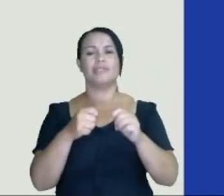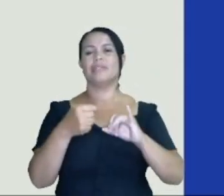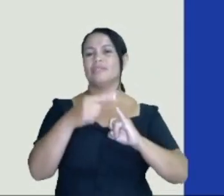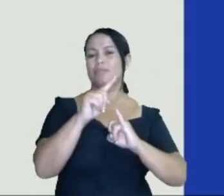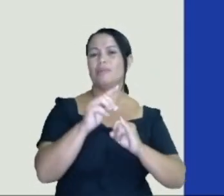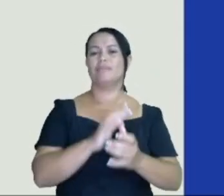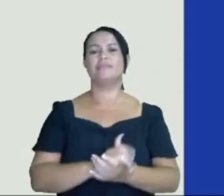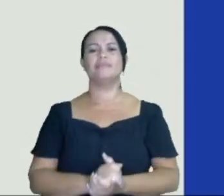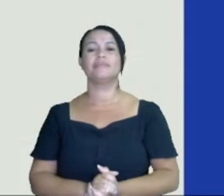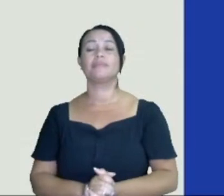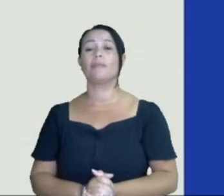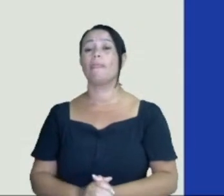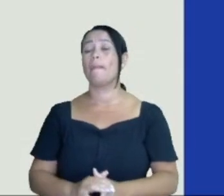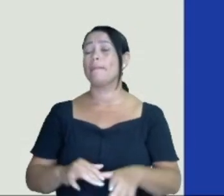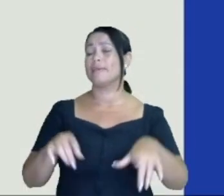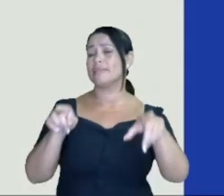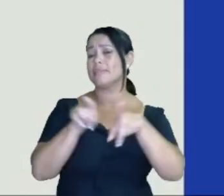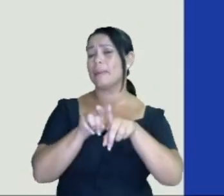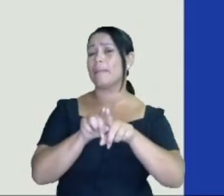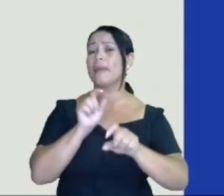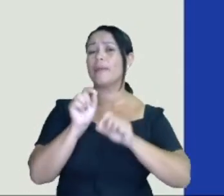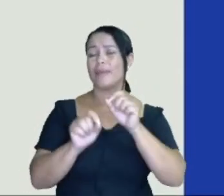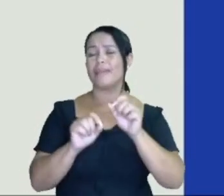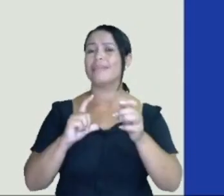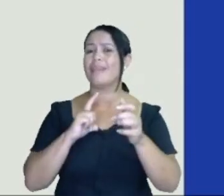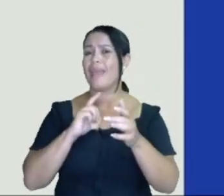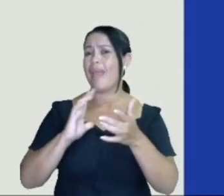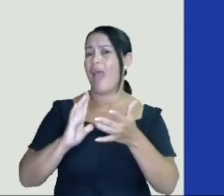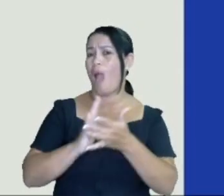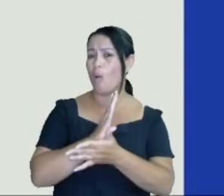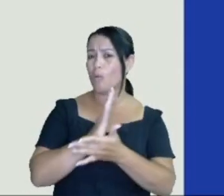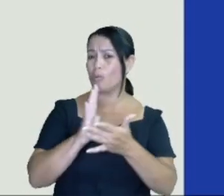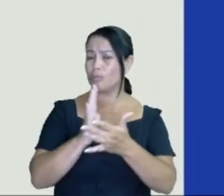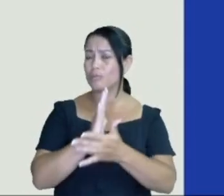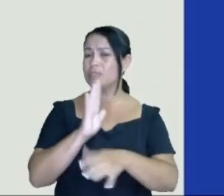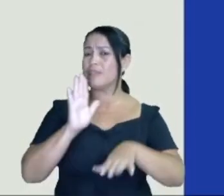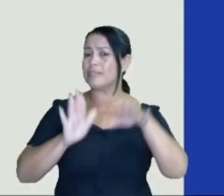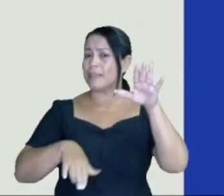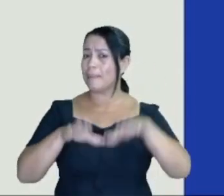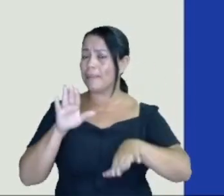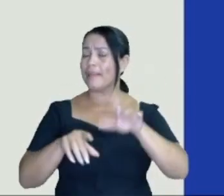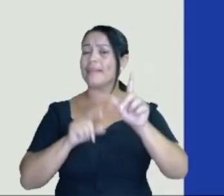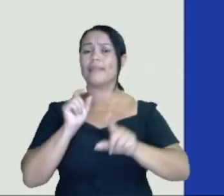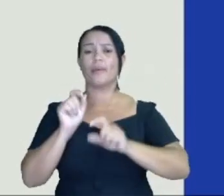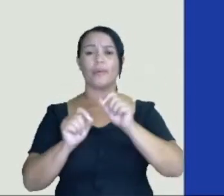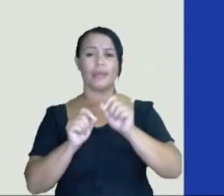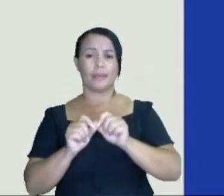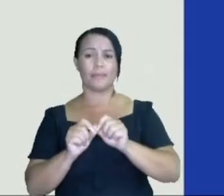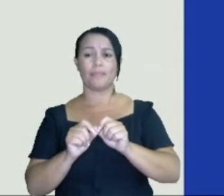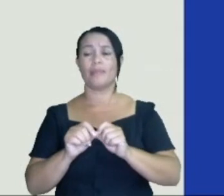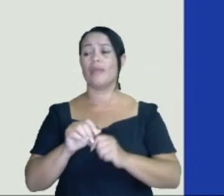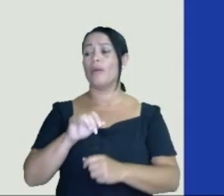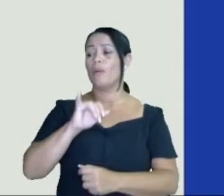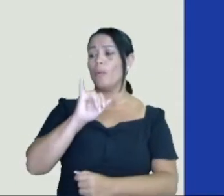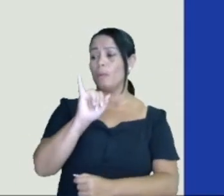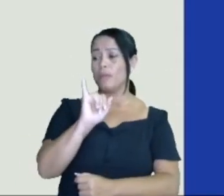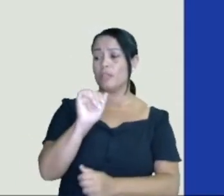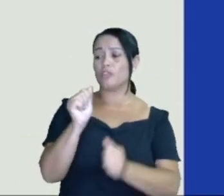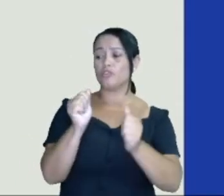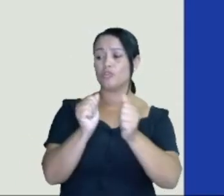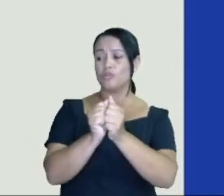forte. Mas também tem as exceções. O i seguido de